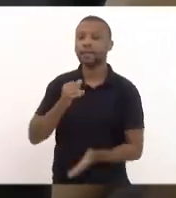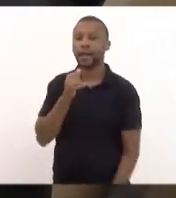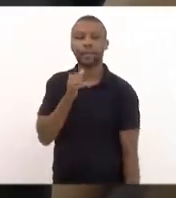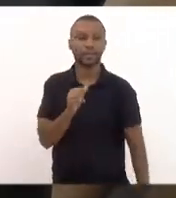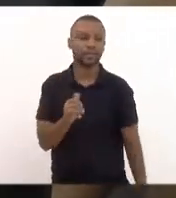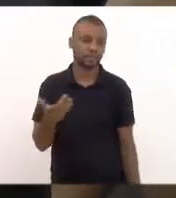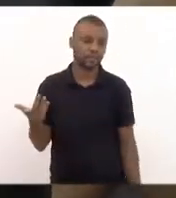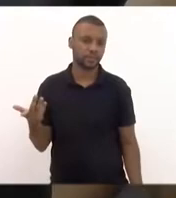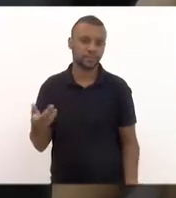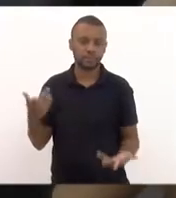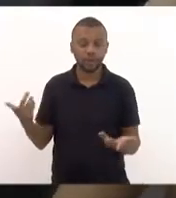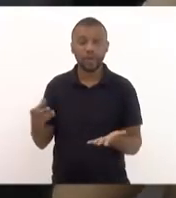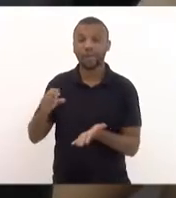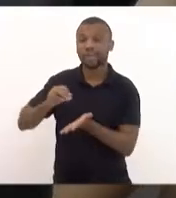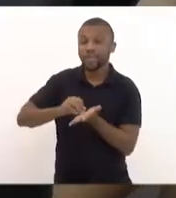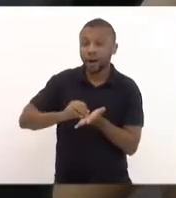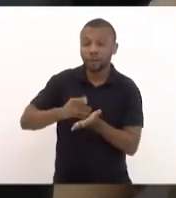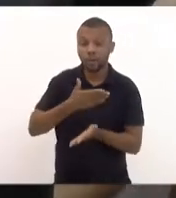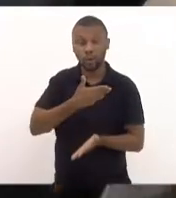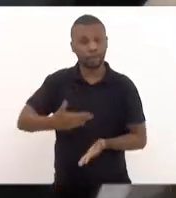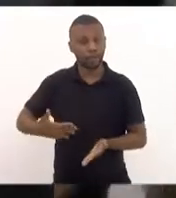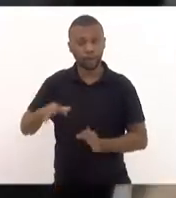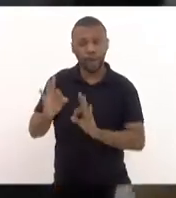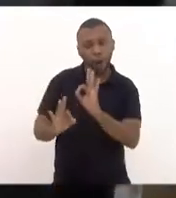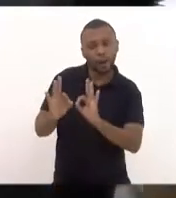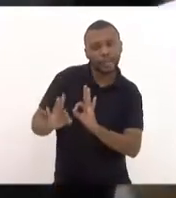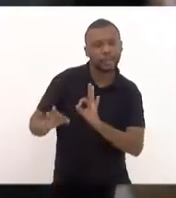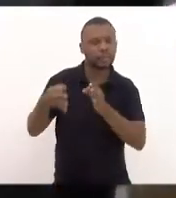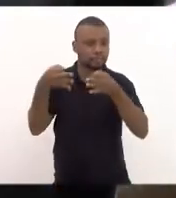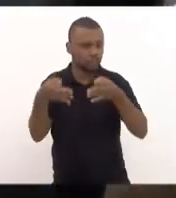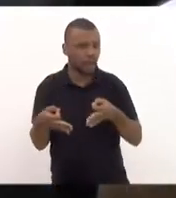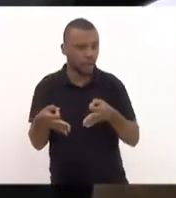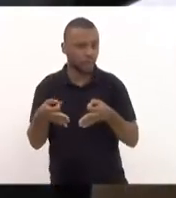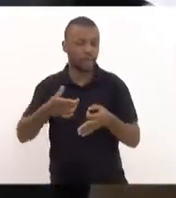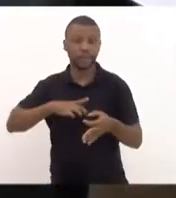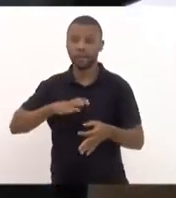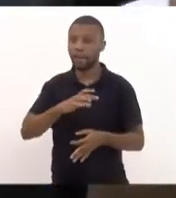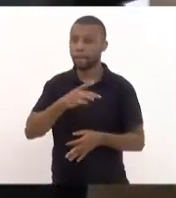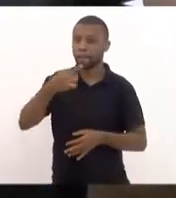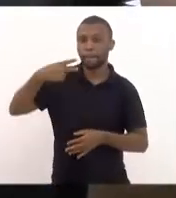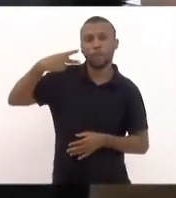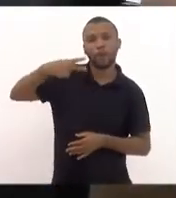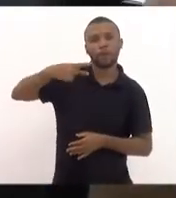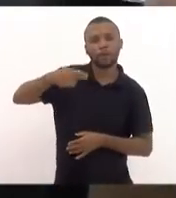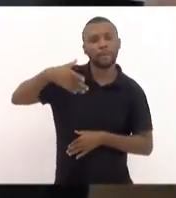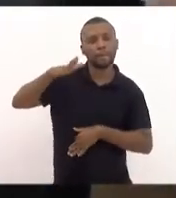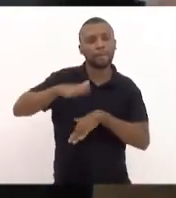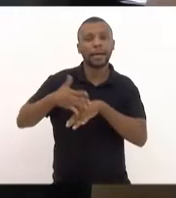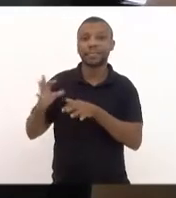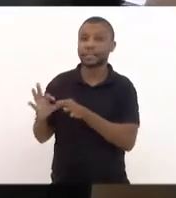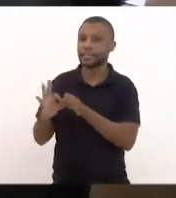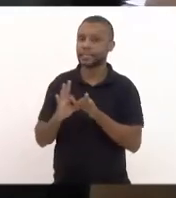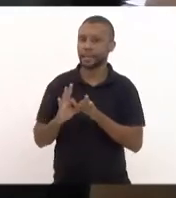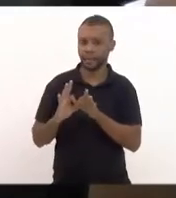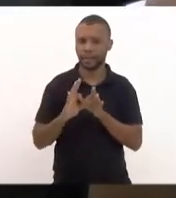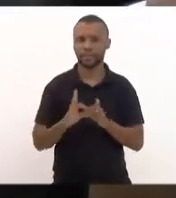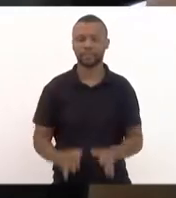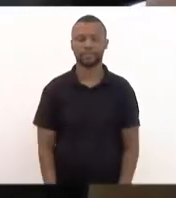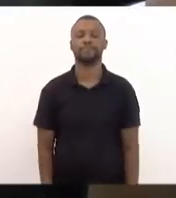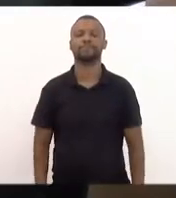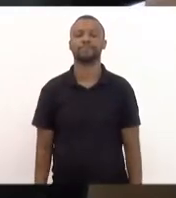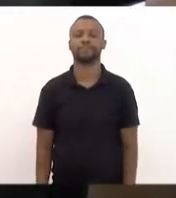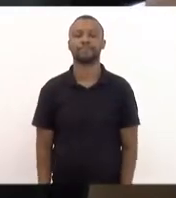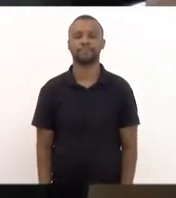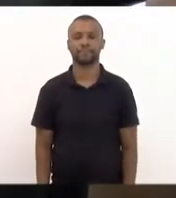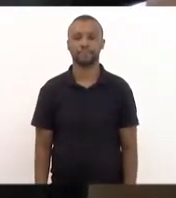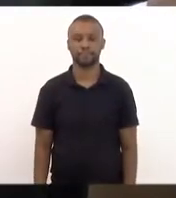organizar mais e ter política mais integrada. Mas vamos lá, Lídia, rapidinho, senão aí depois o deputado Luiz Paulo vai ter razão do tempo que eu levei. Está